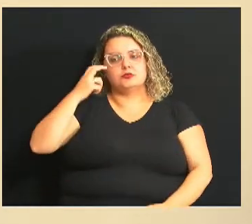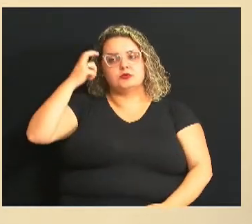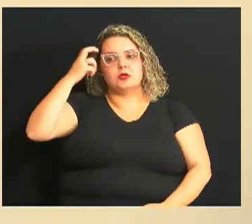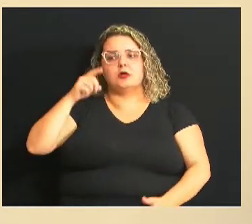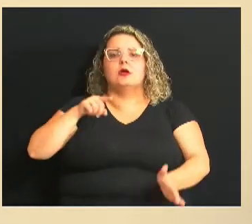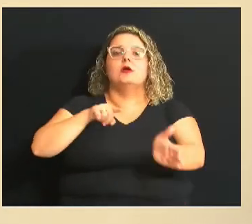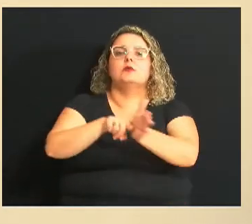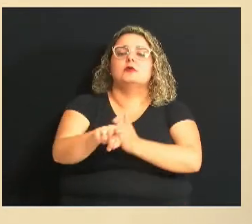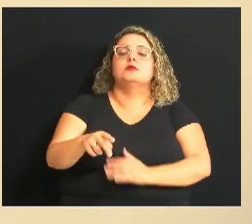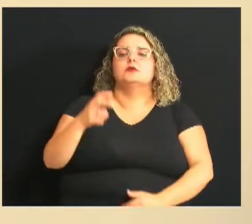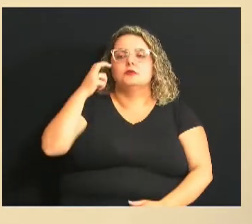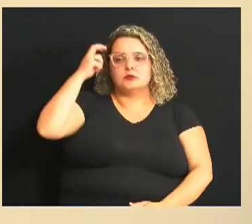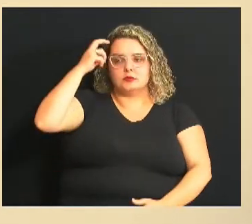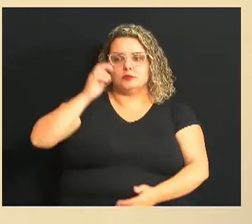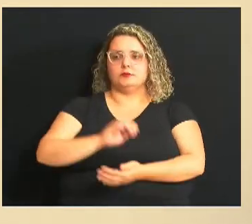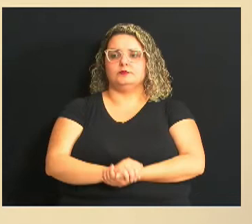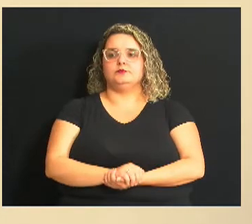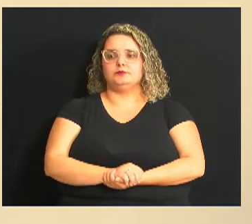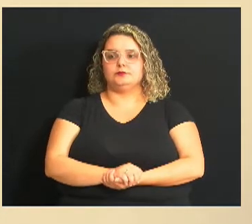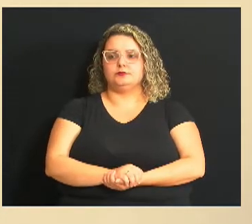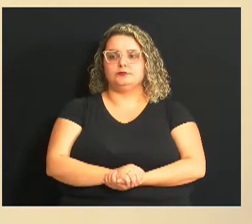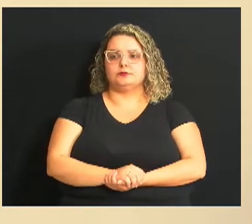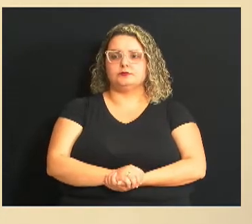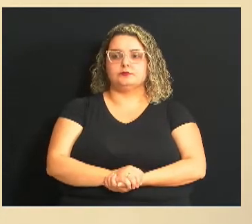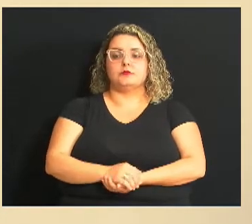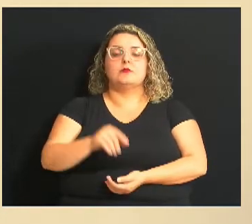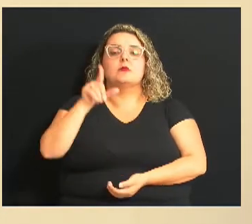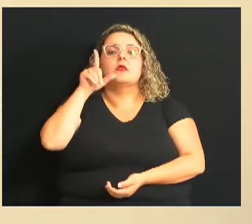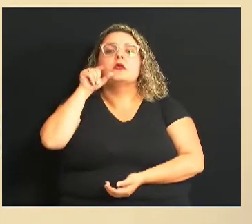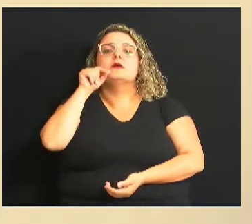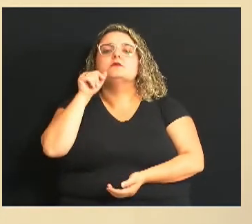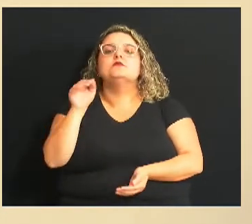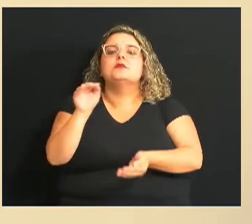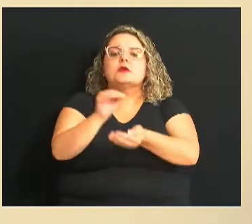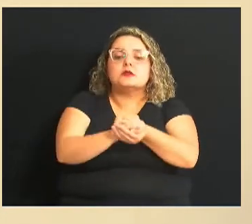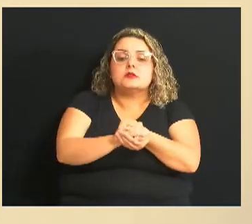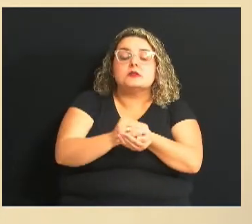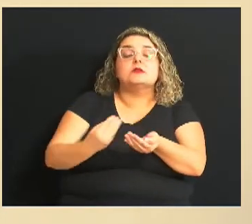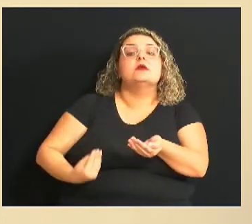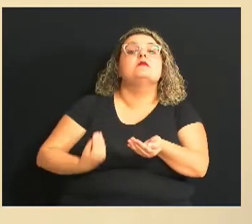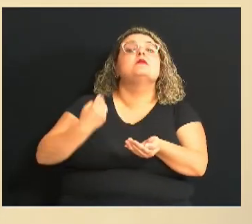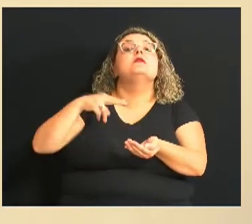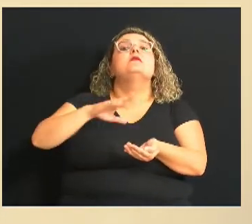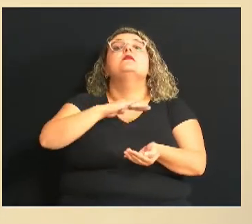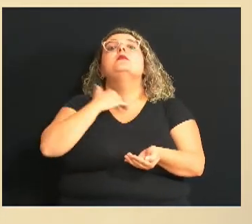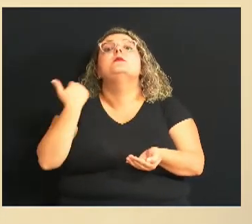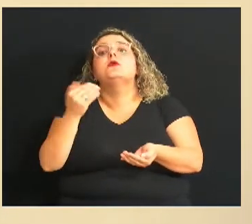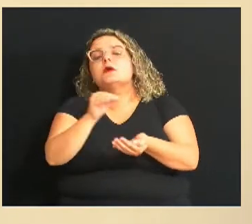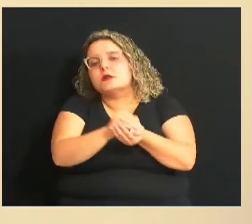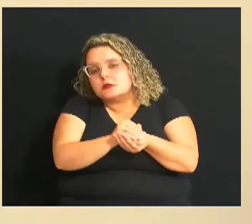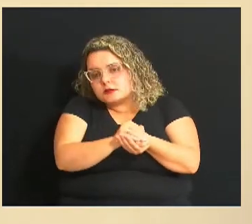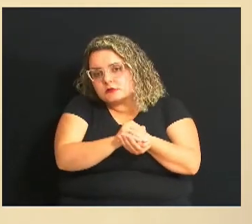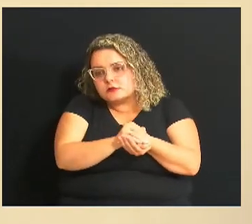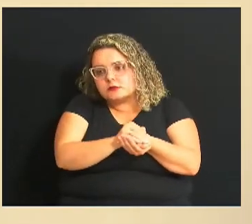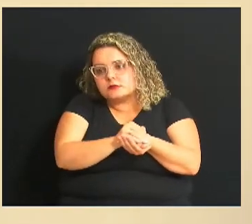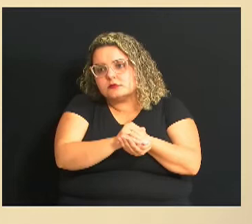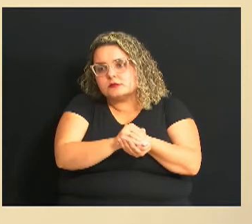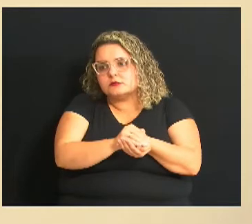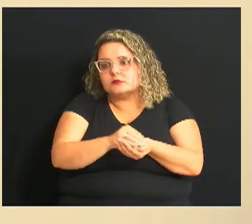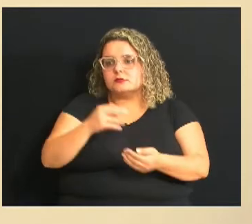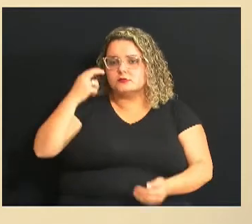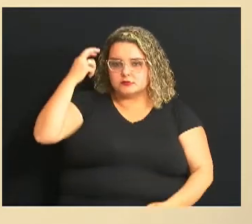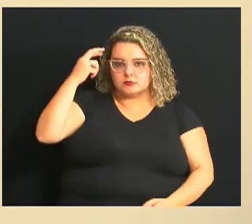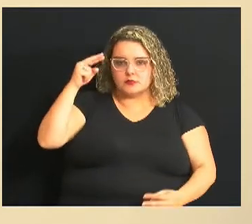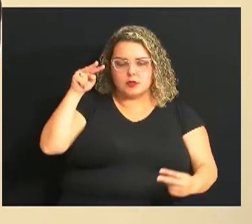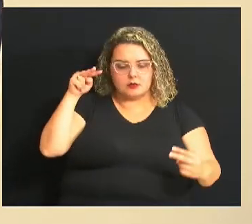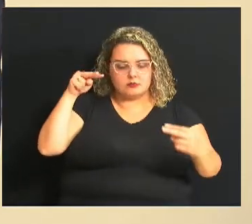ao sábio: essa ave que está entre minhas mãos, está viva ou está morta? O sábio olhou no fundo